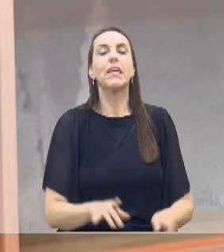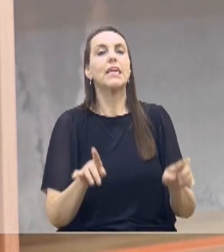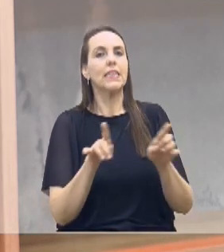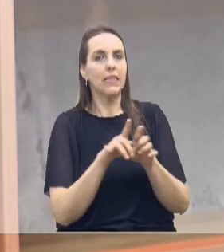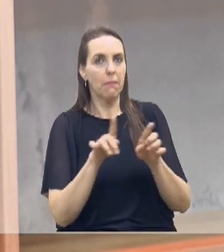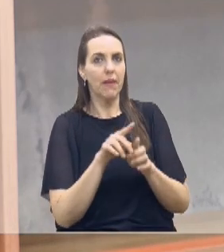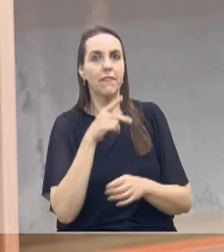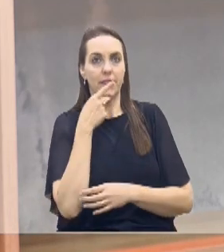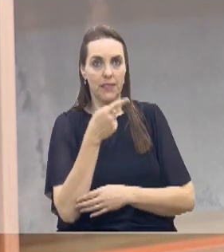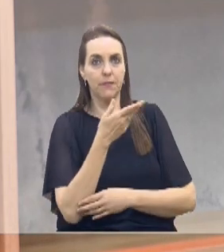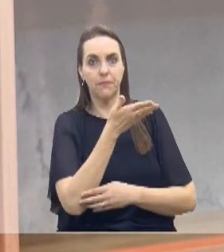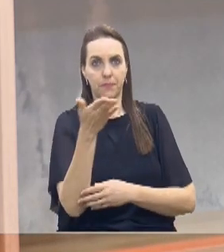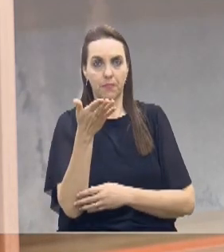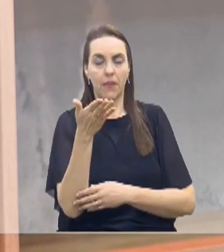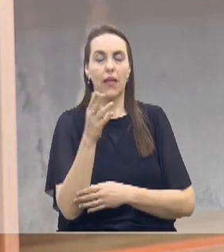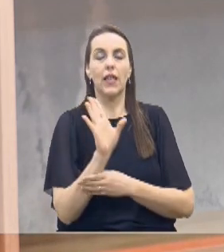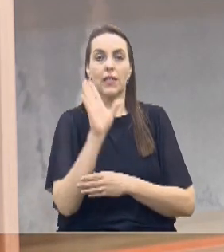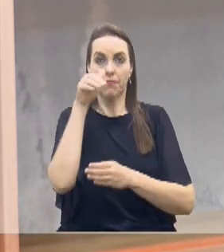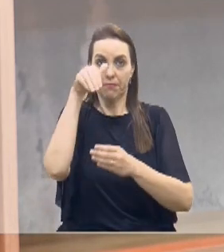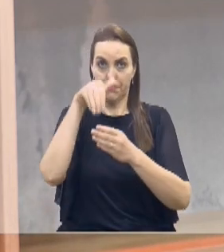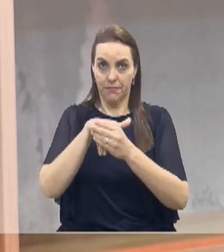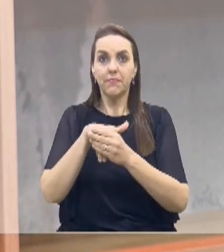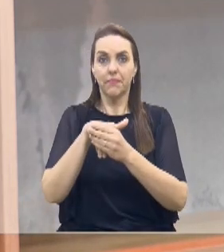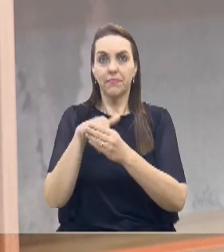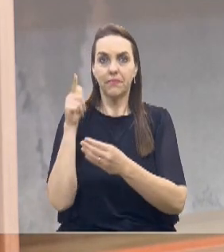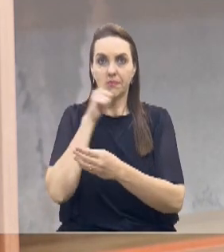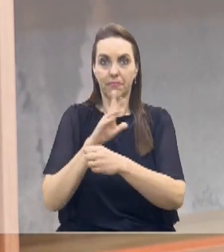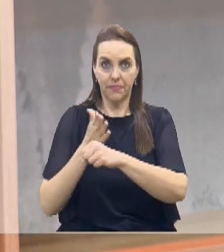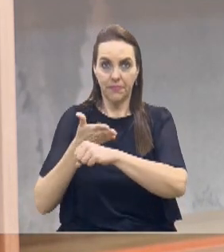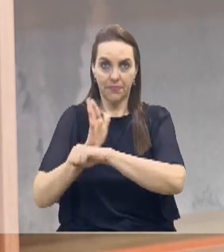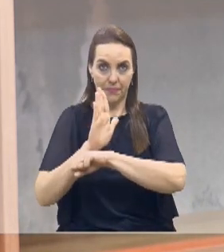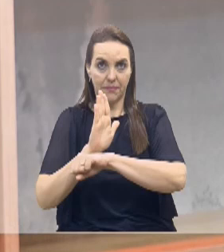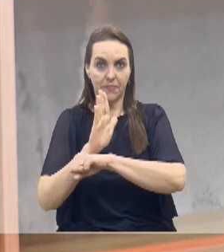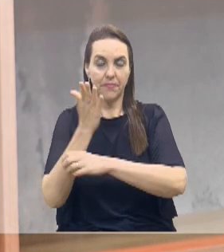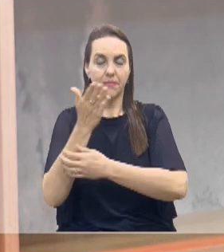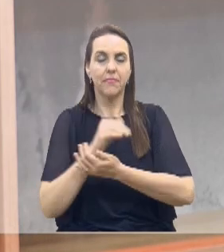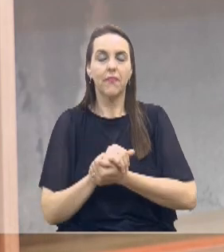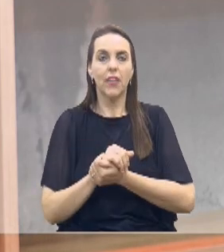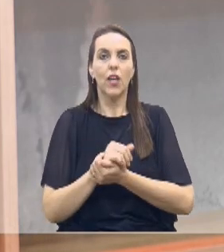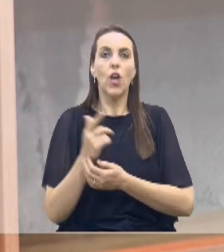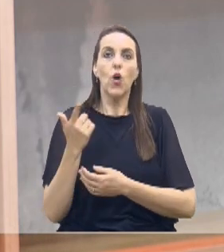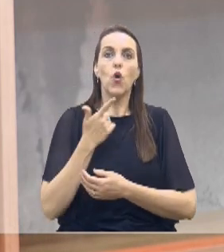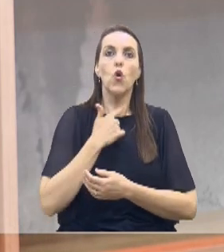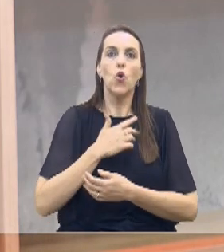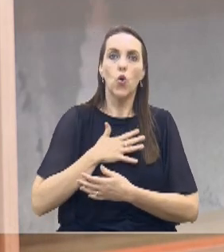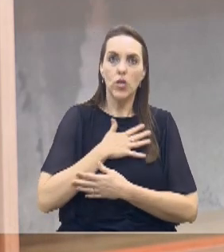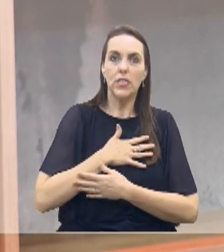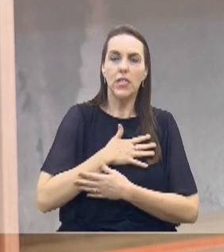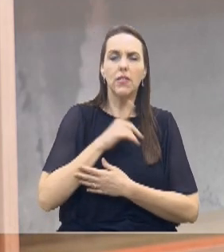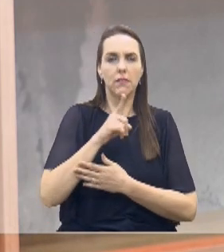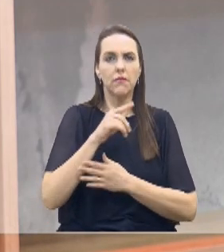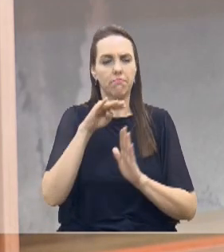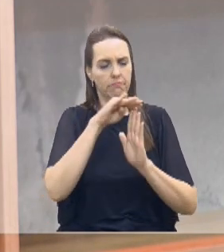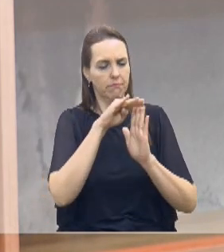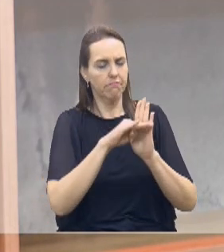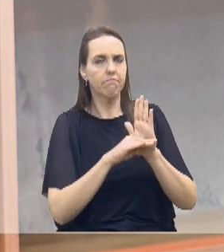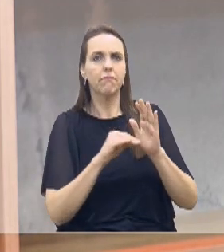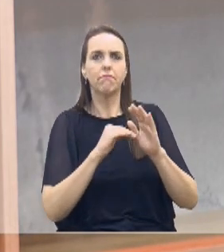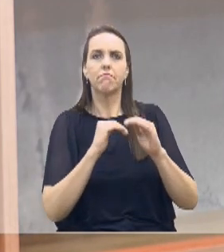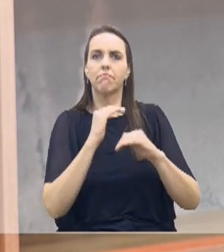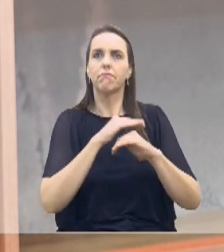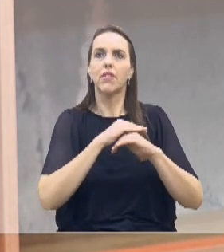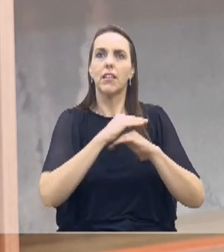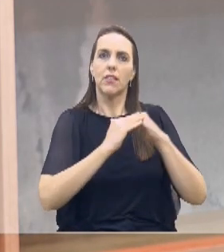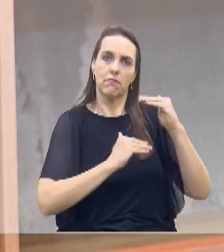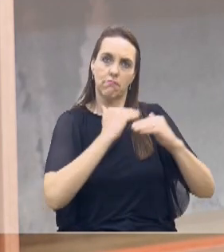se reelegeu no último pleito eleitoral. Eu gostaria de entrar na sequência da sua carreira como vereadora. A senhora